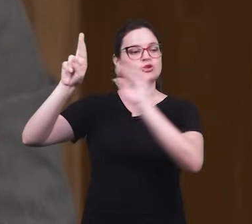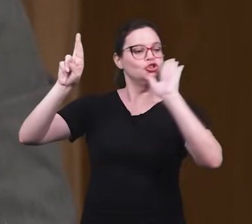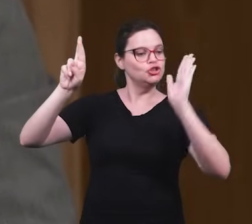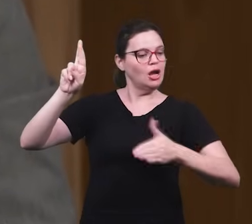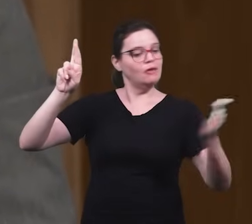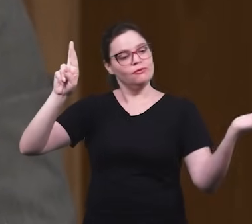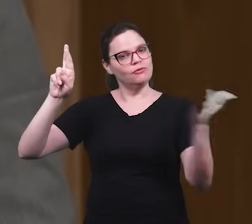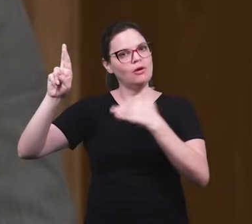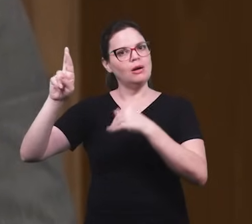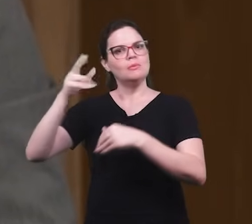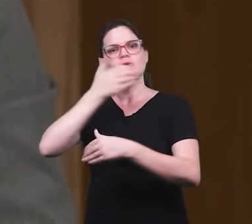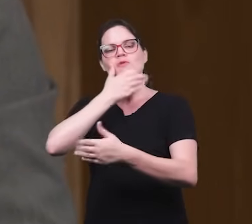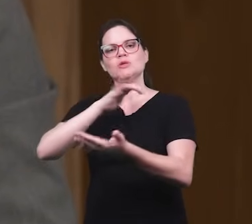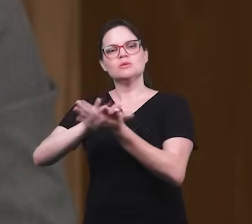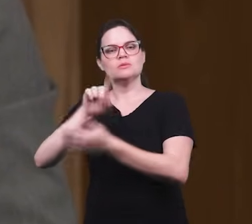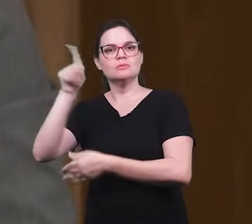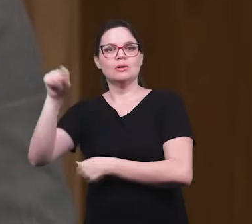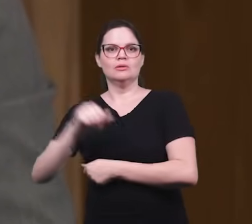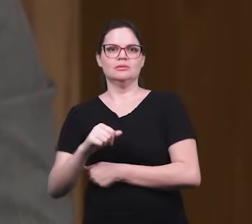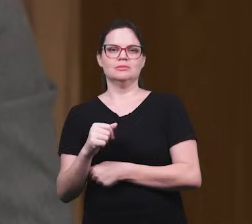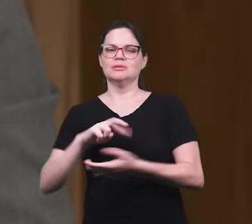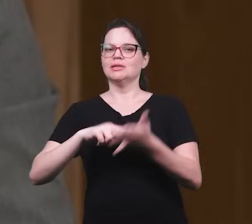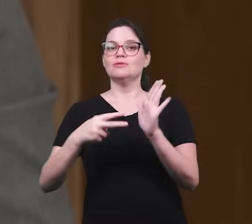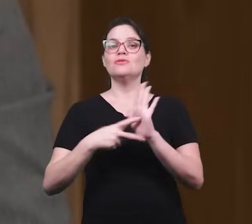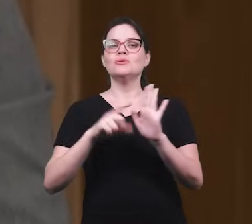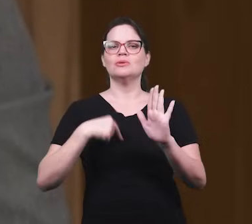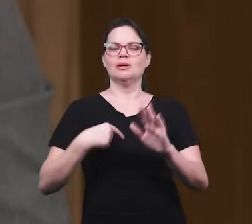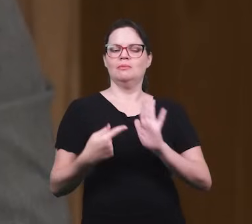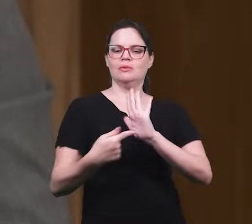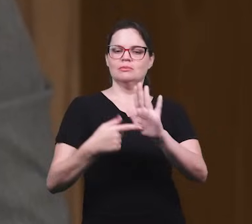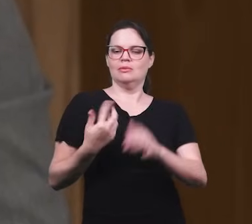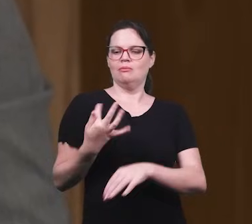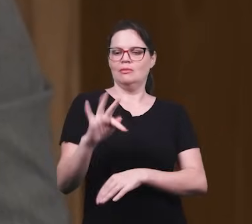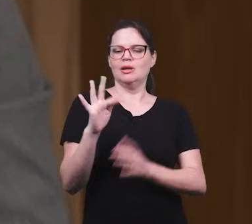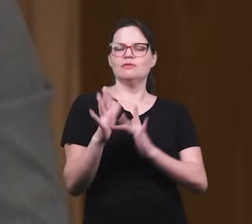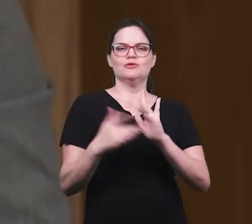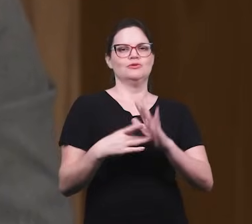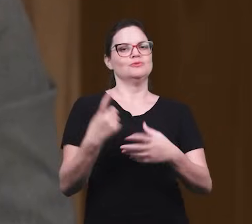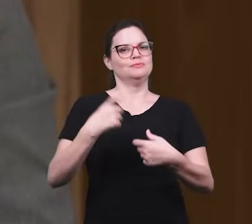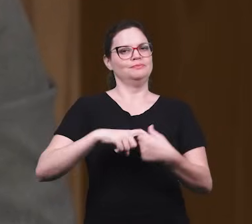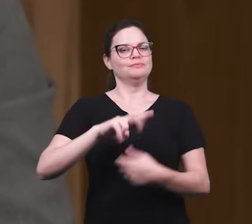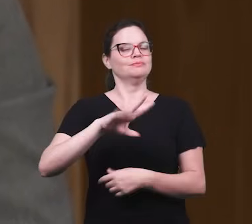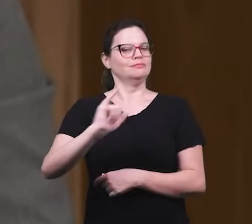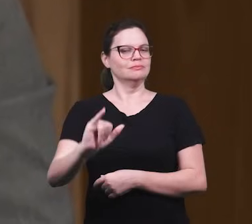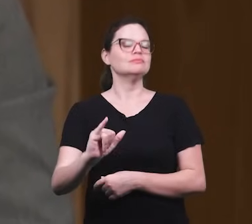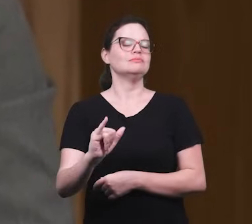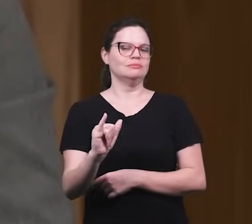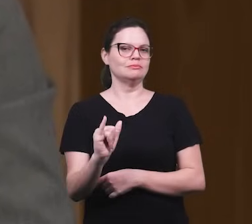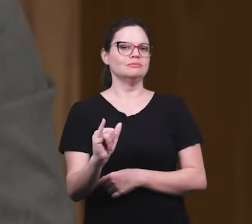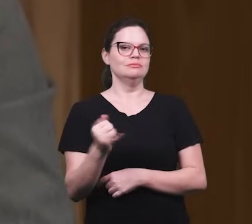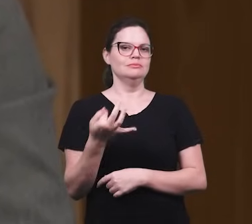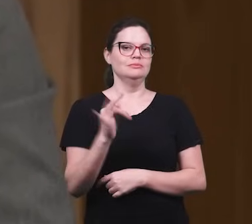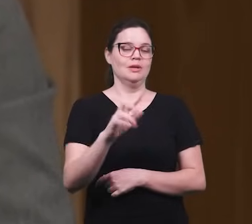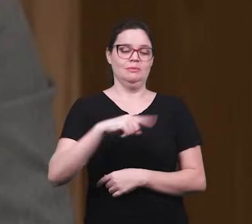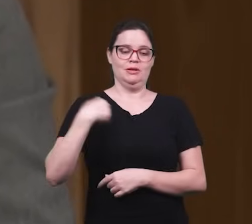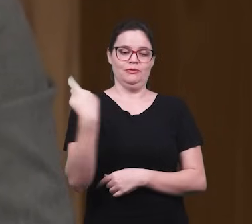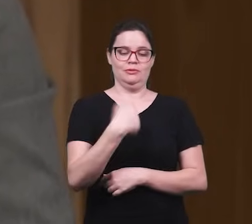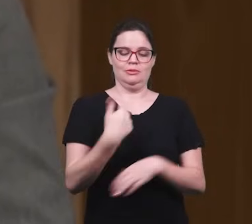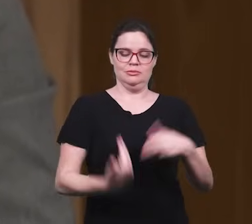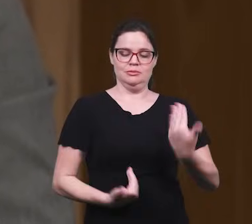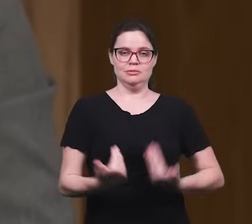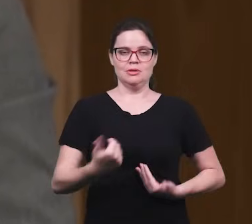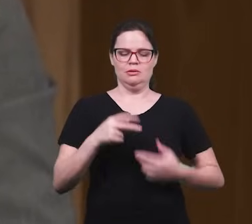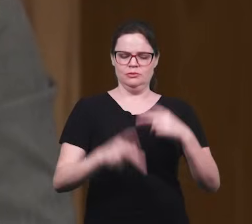o noivo, o Senhor Jesus, ele está à porta, está às portas, né? E em breve, um povo, uma